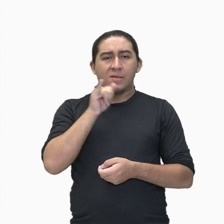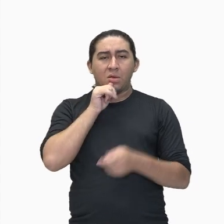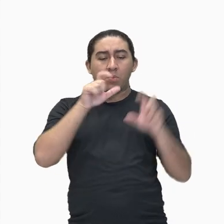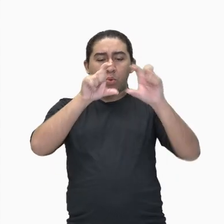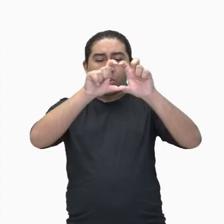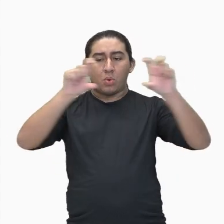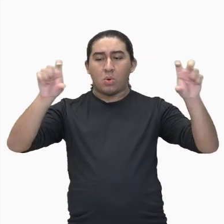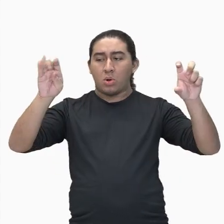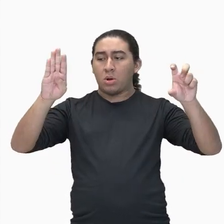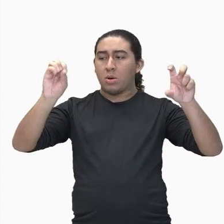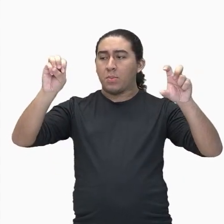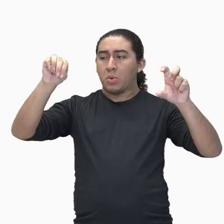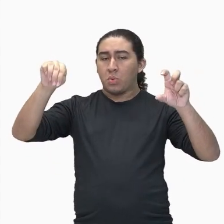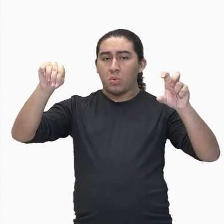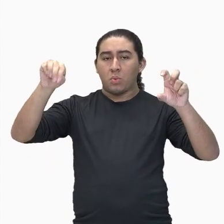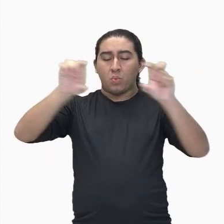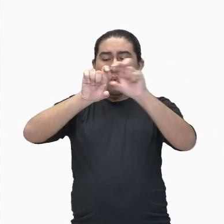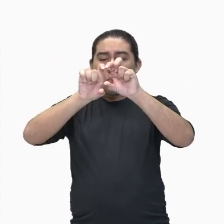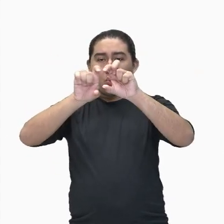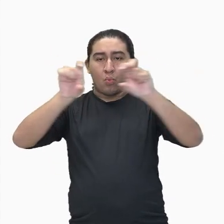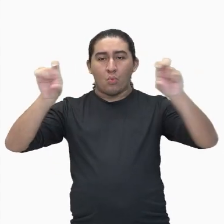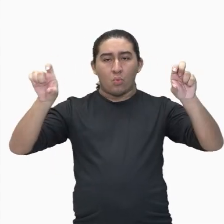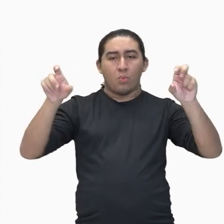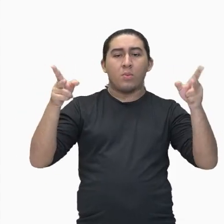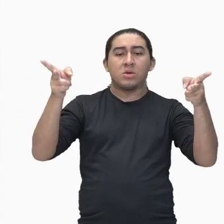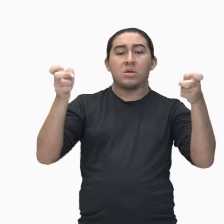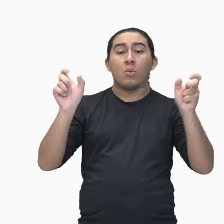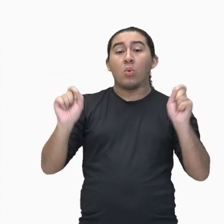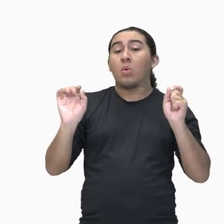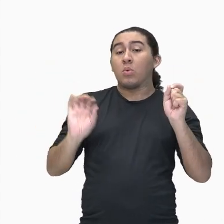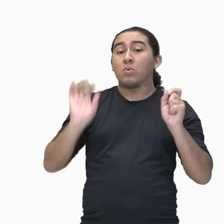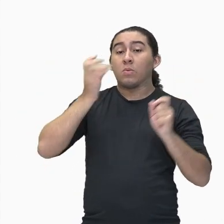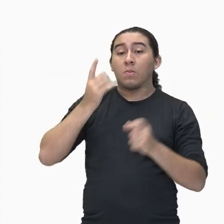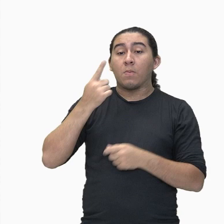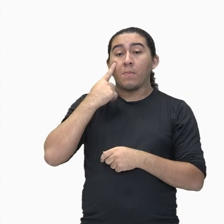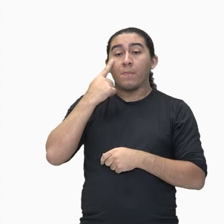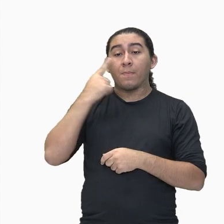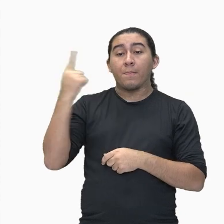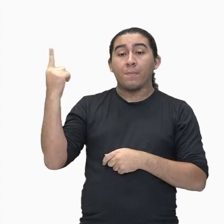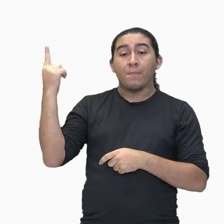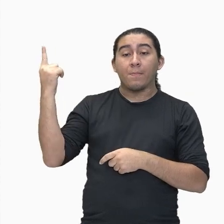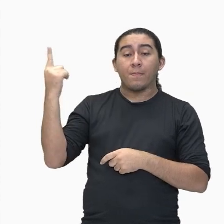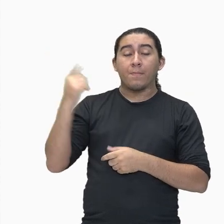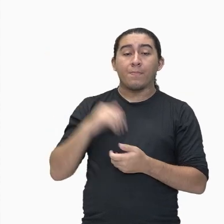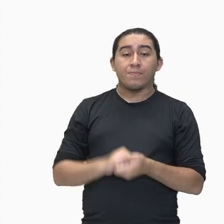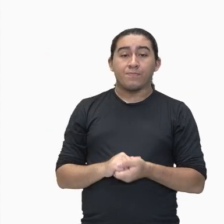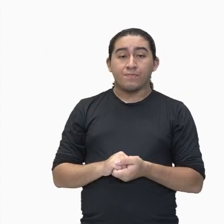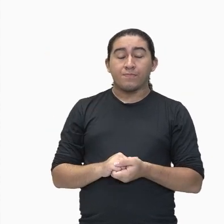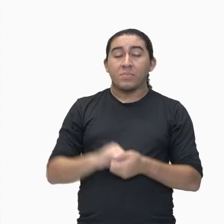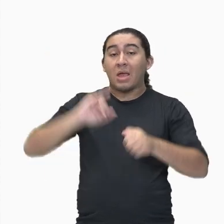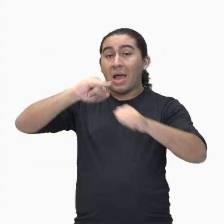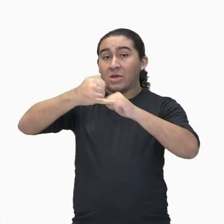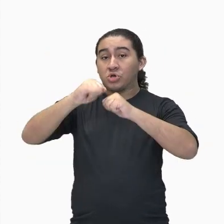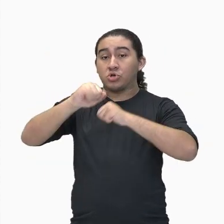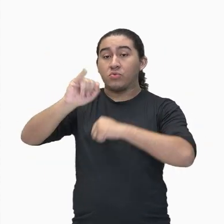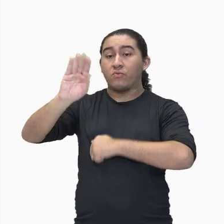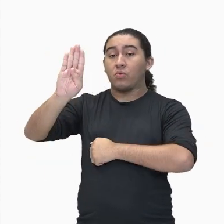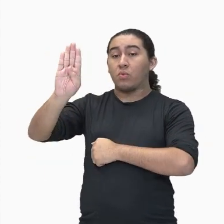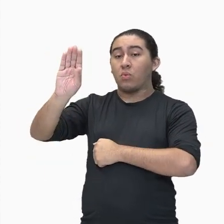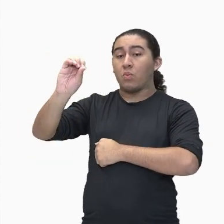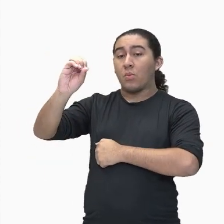grande e pequeno. Veja o que é que vai acontecer. O adjetivo bom.